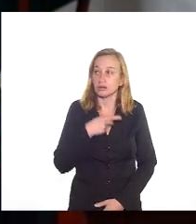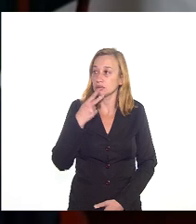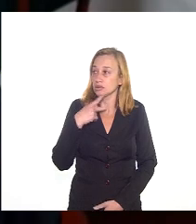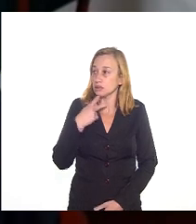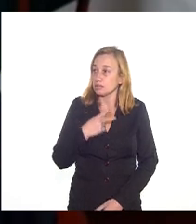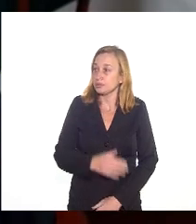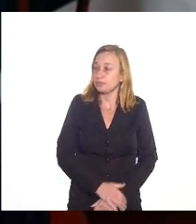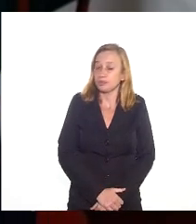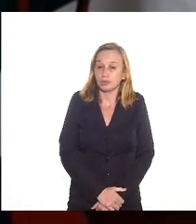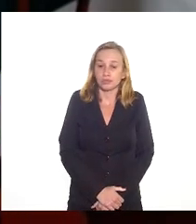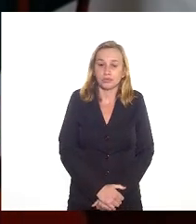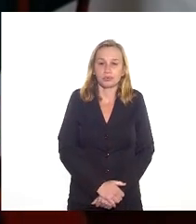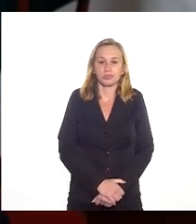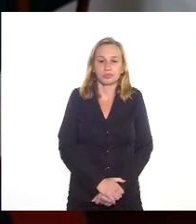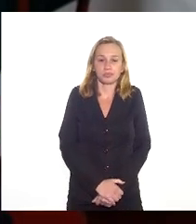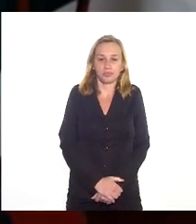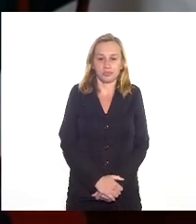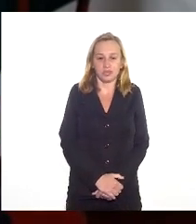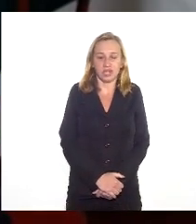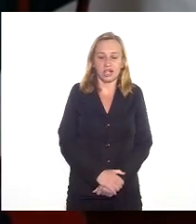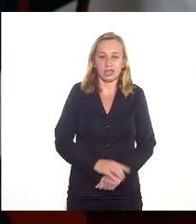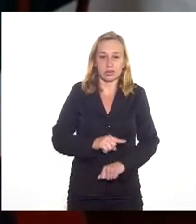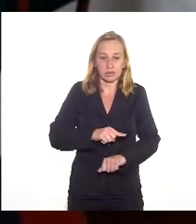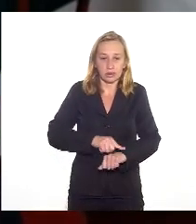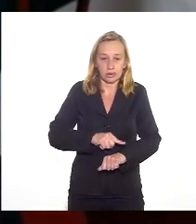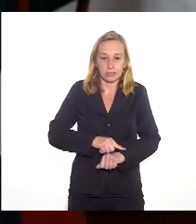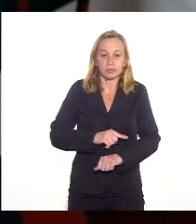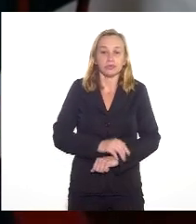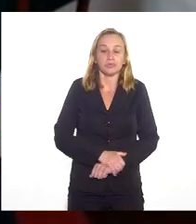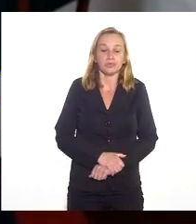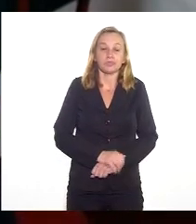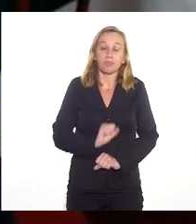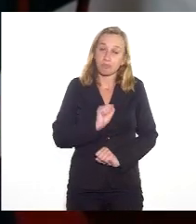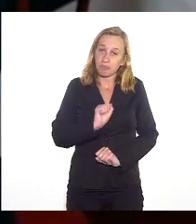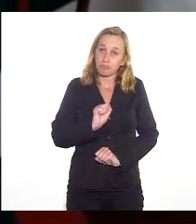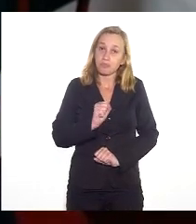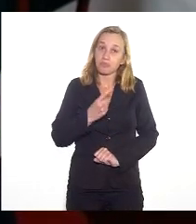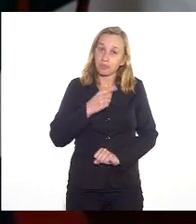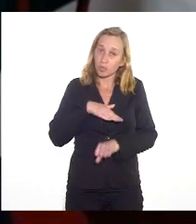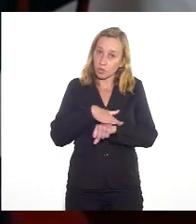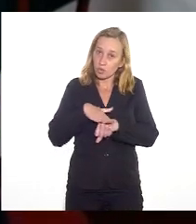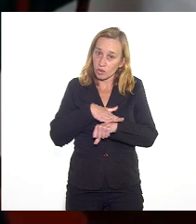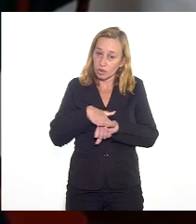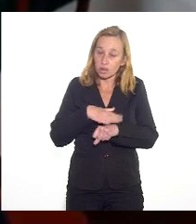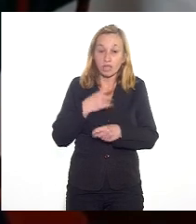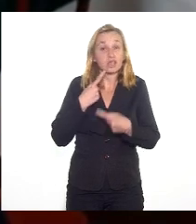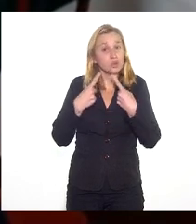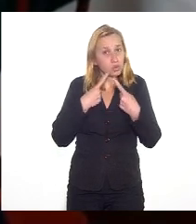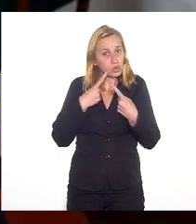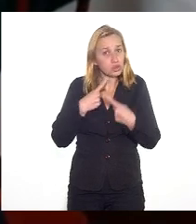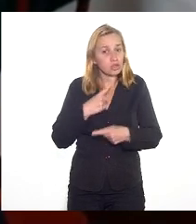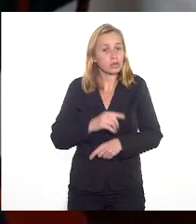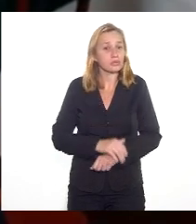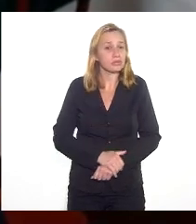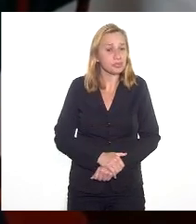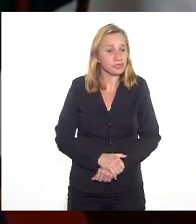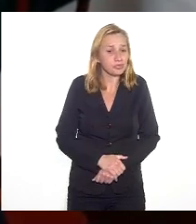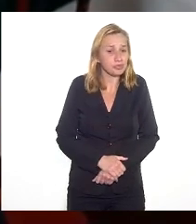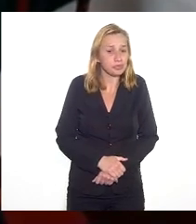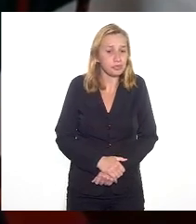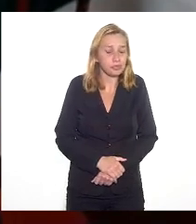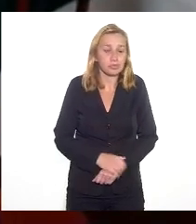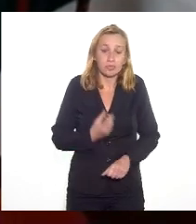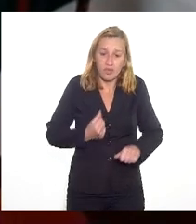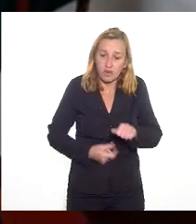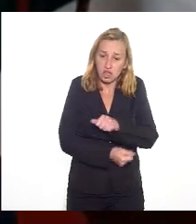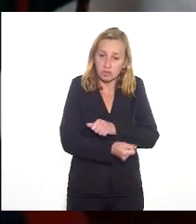um momento que a gente pode agora, de fato, conversar e discutir sobre investimentos. Para se